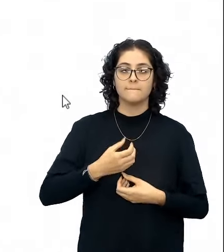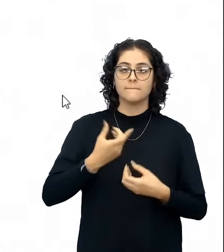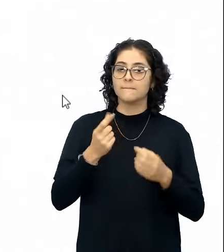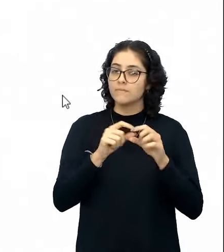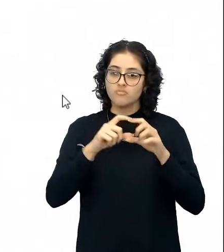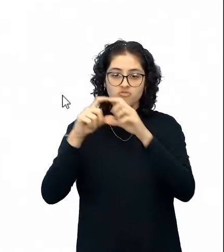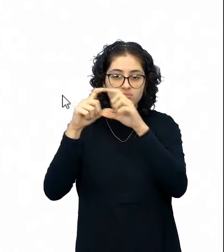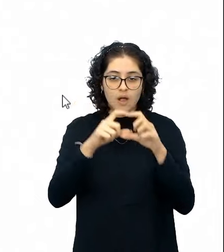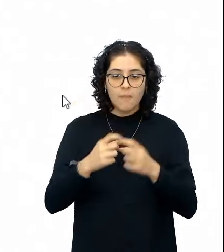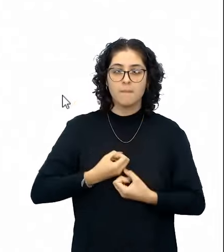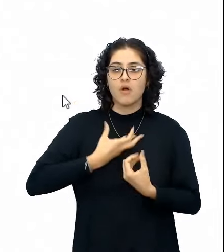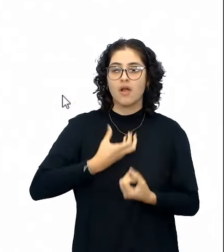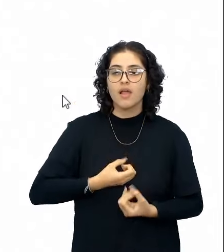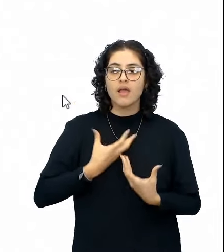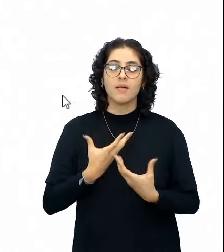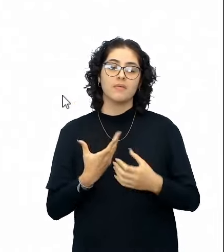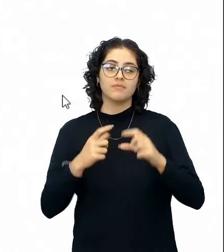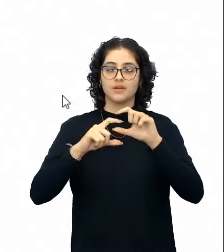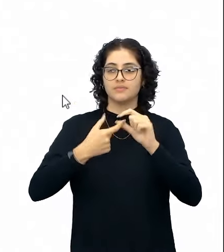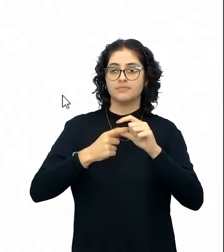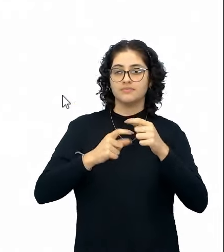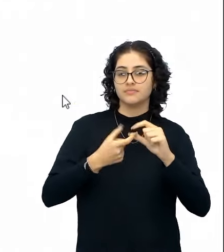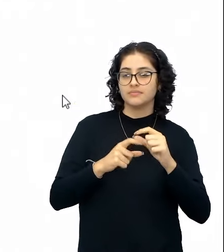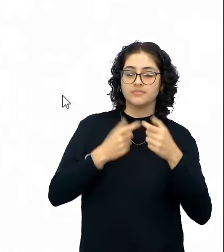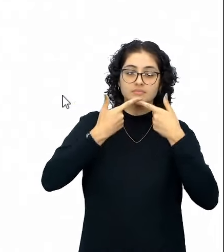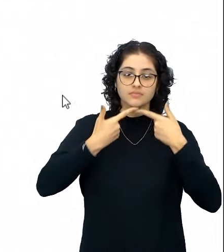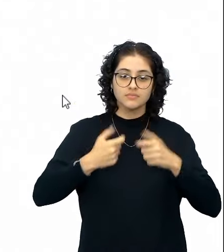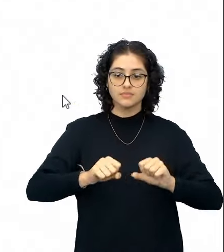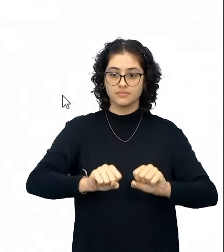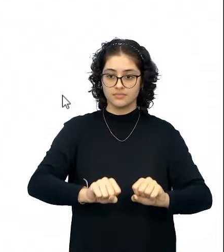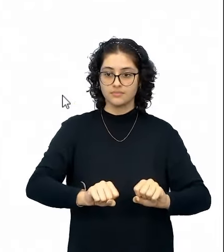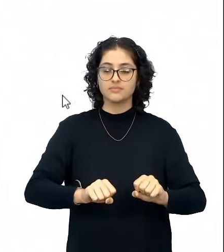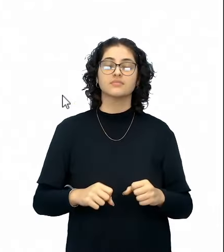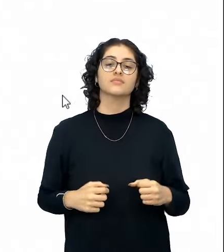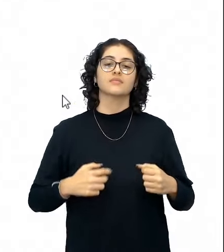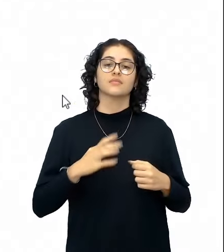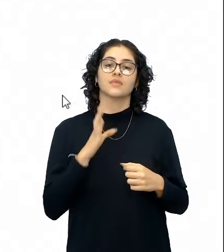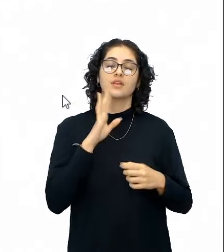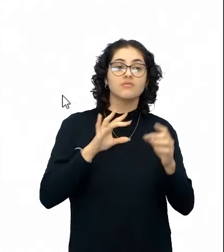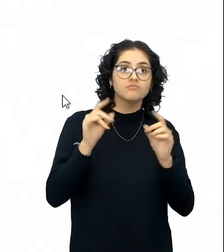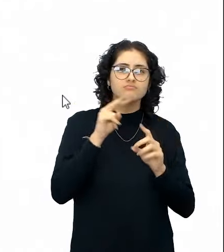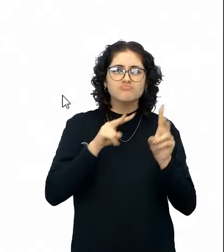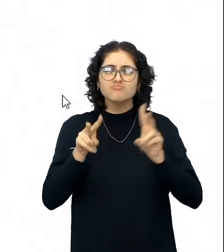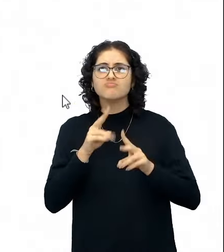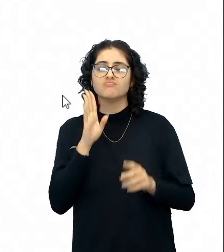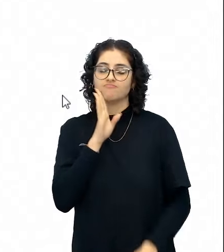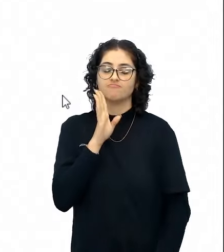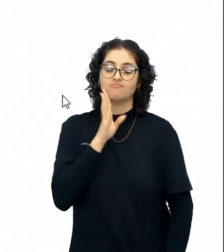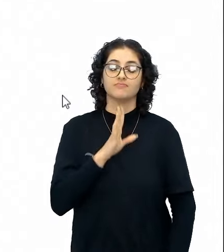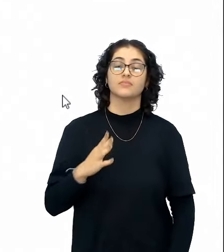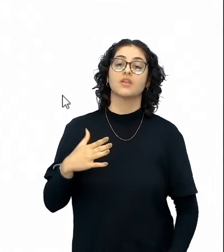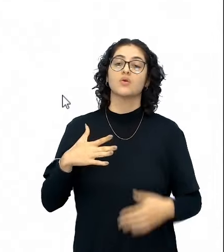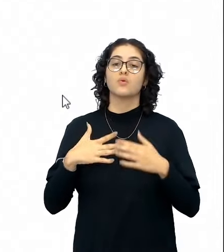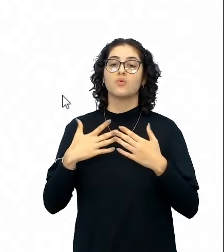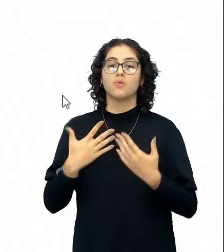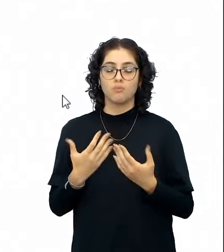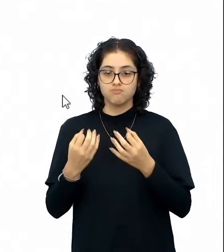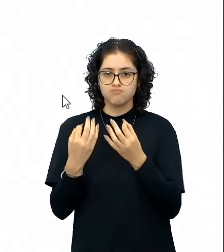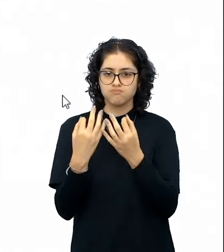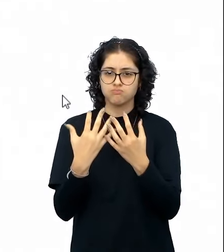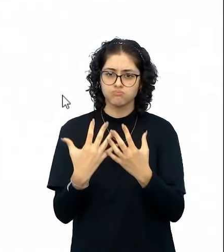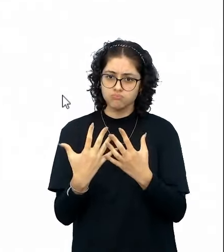contenham figuras de linguagem e participar de um momento coletivo de apreciação estética. A proposta do